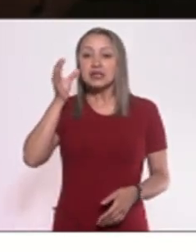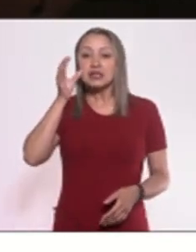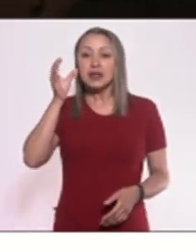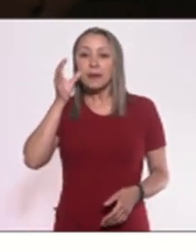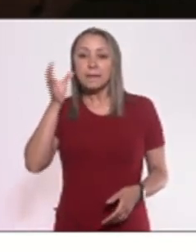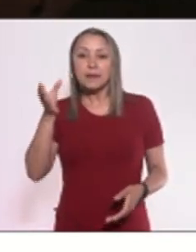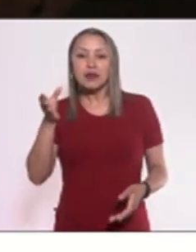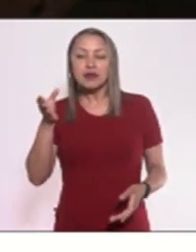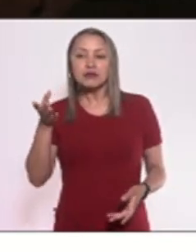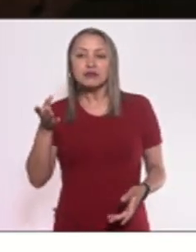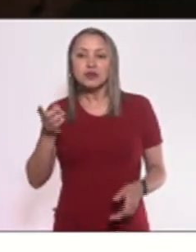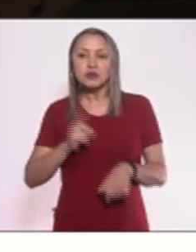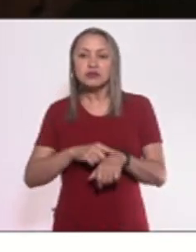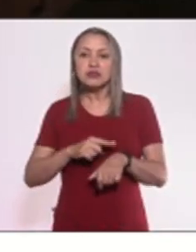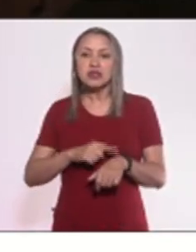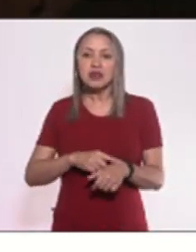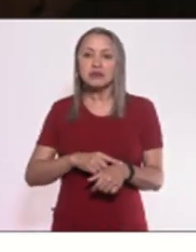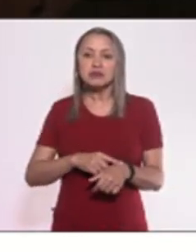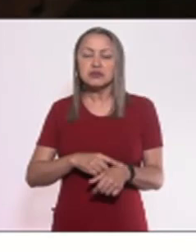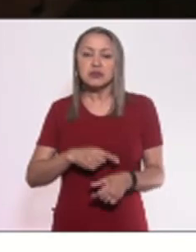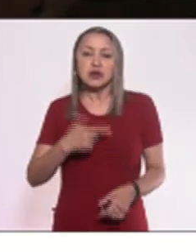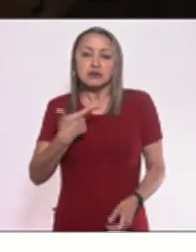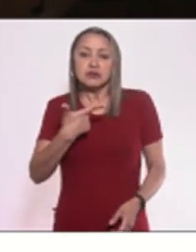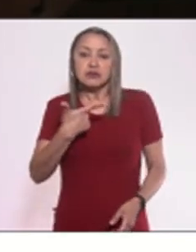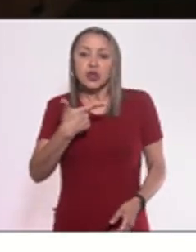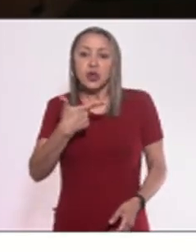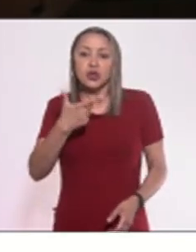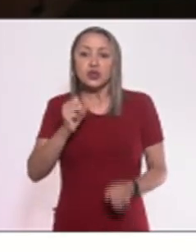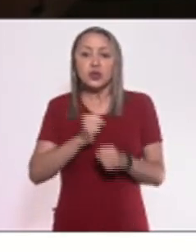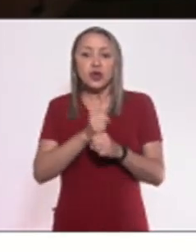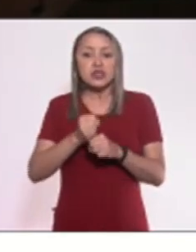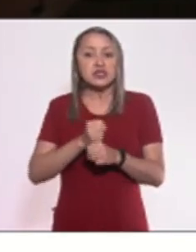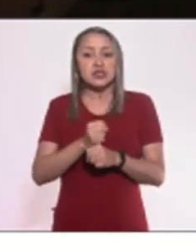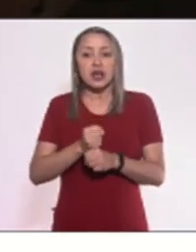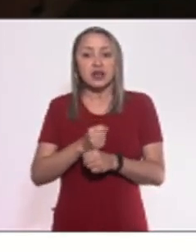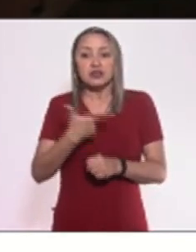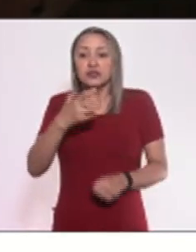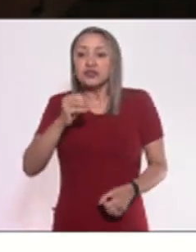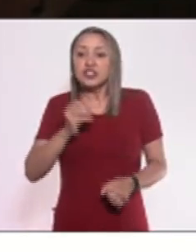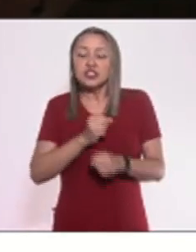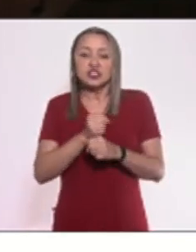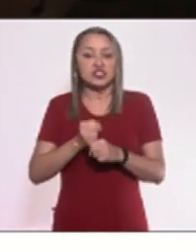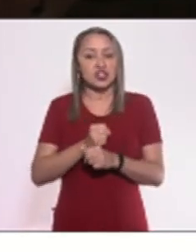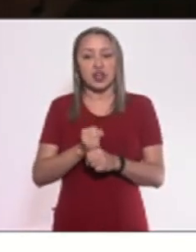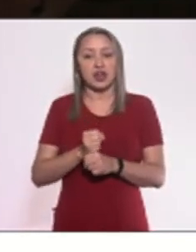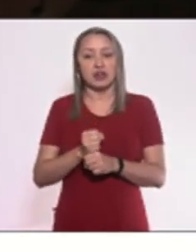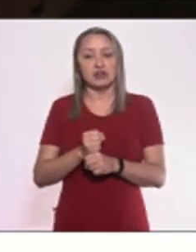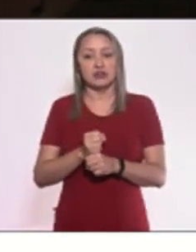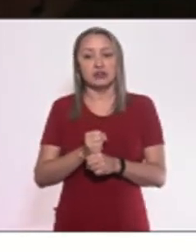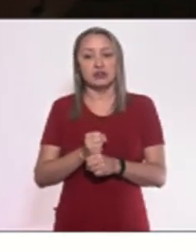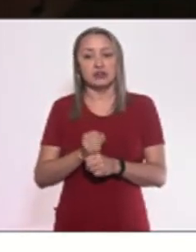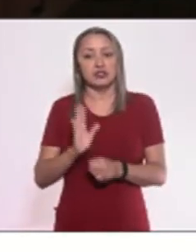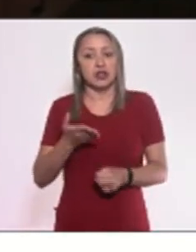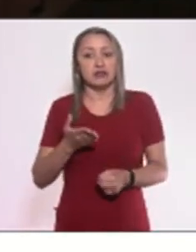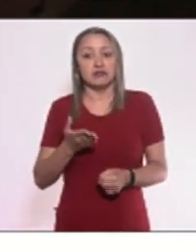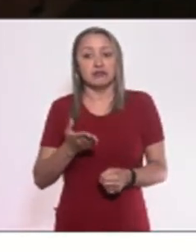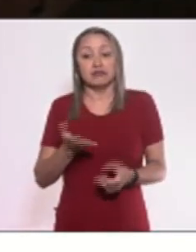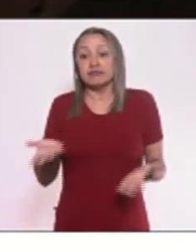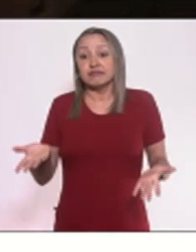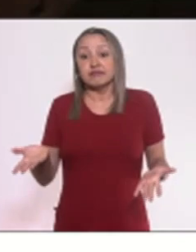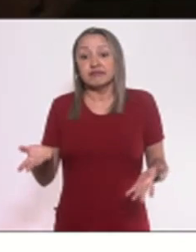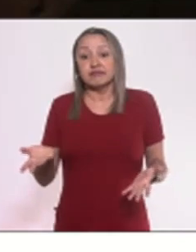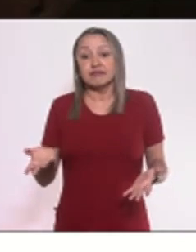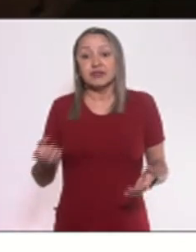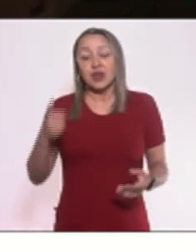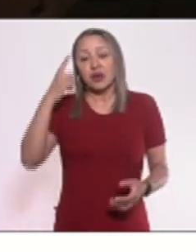2 décadas, o crime prescreveu. Senhora deputada,